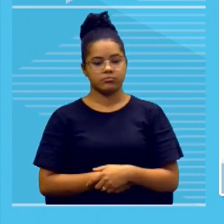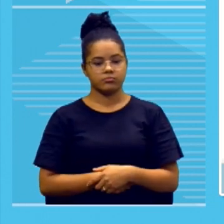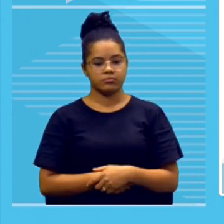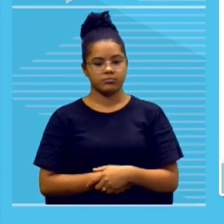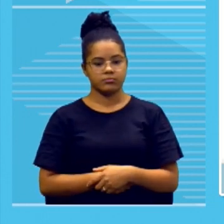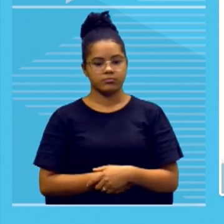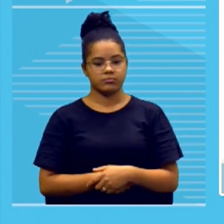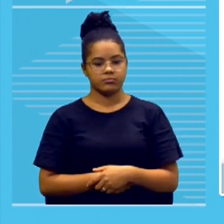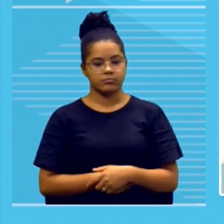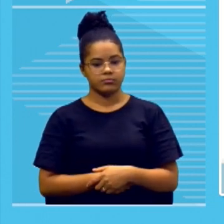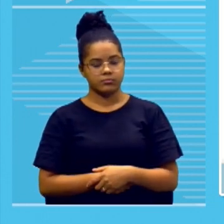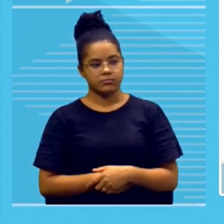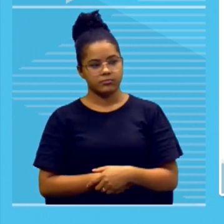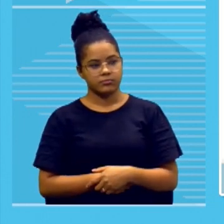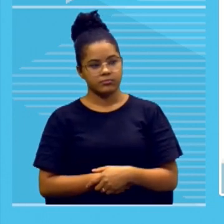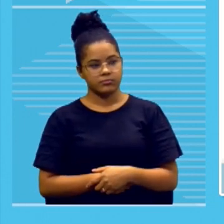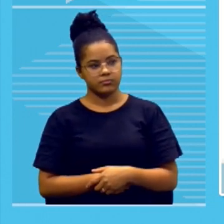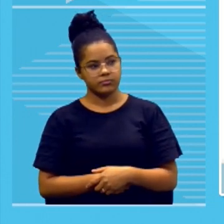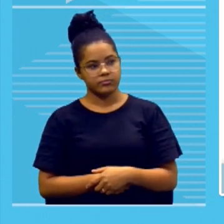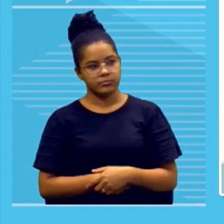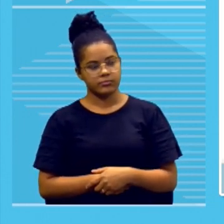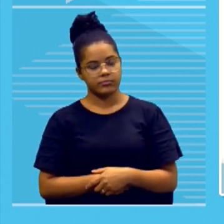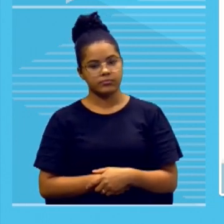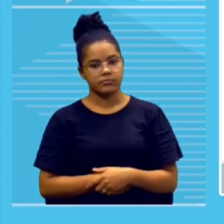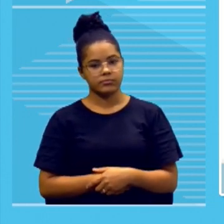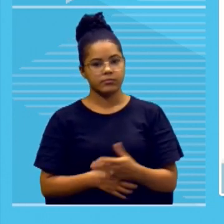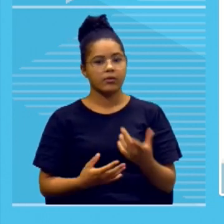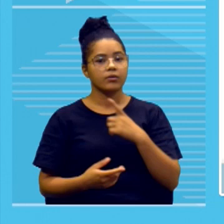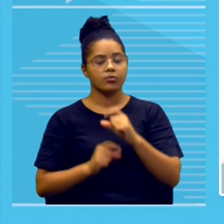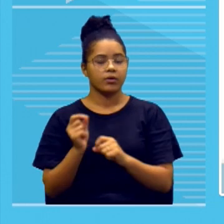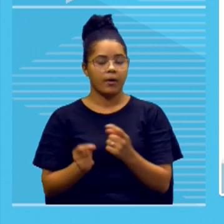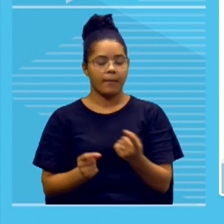coordenadas sindéticas alternativas.